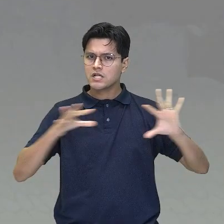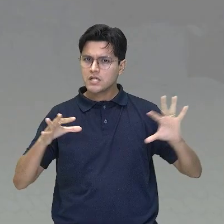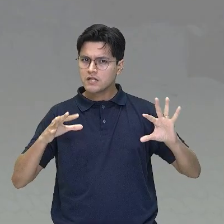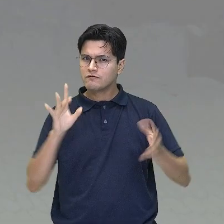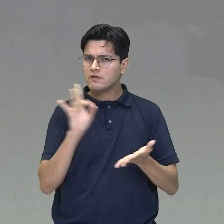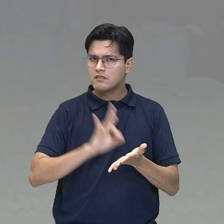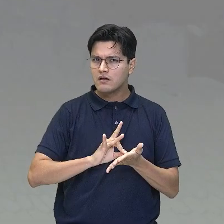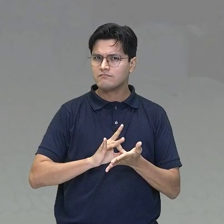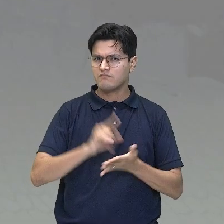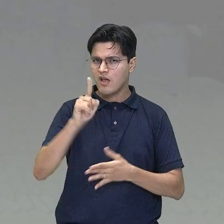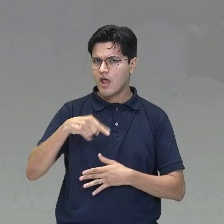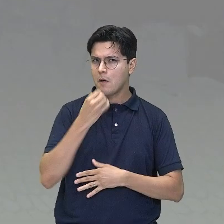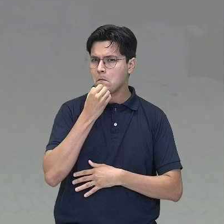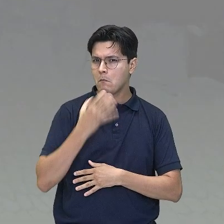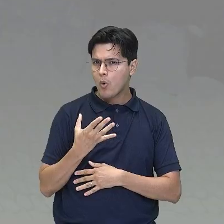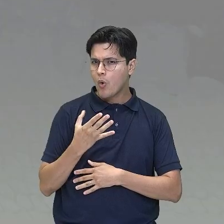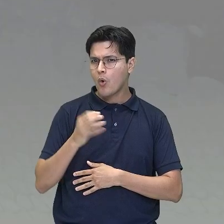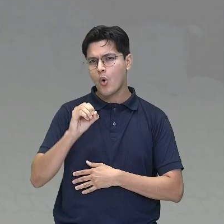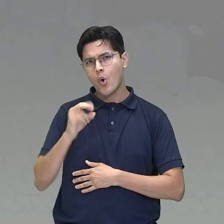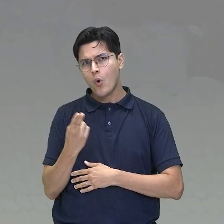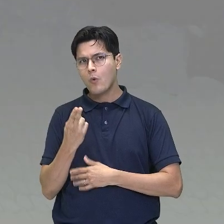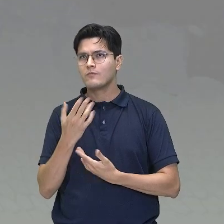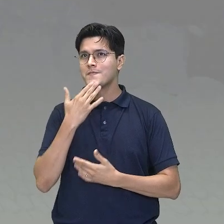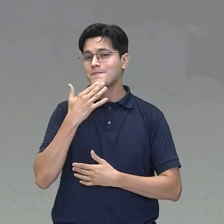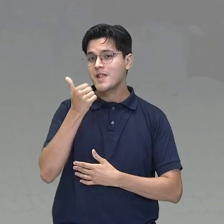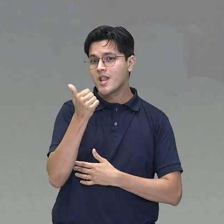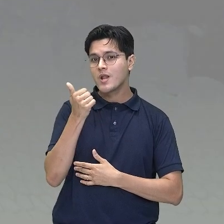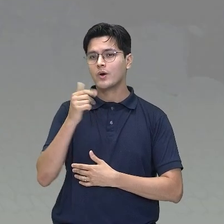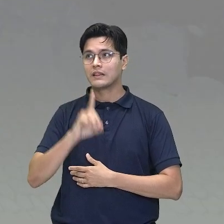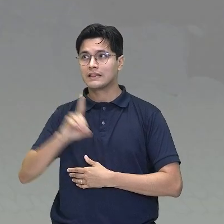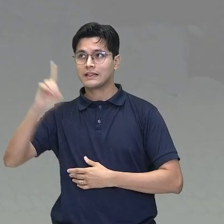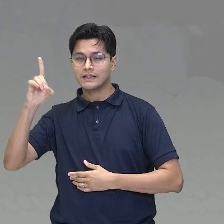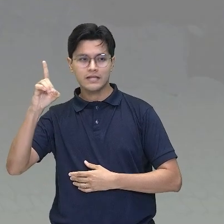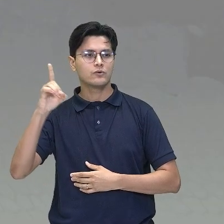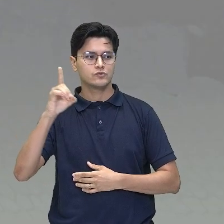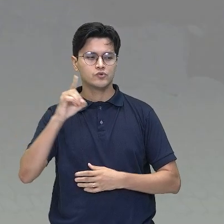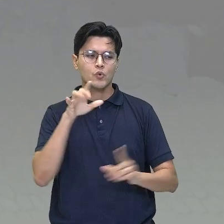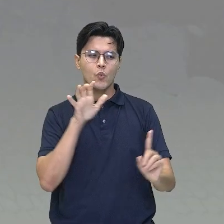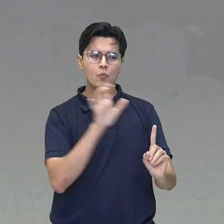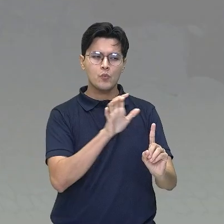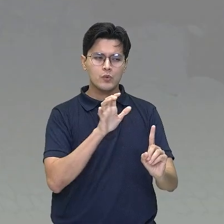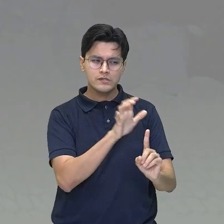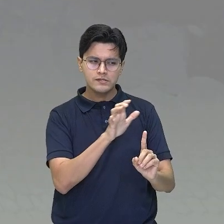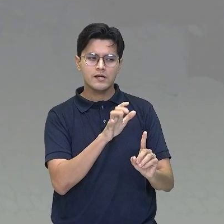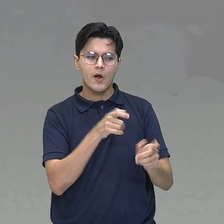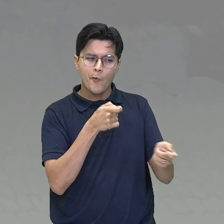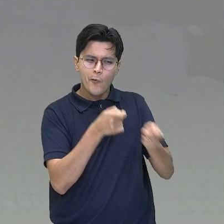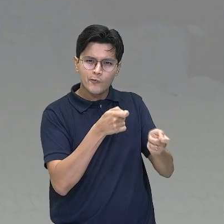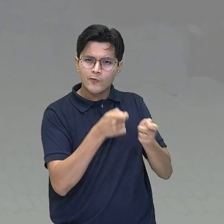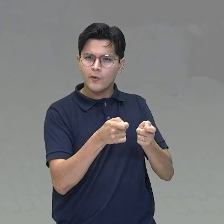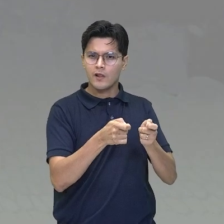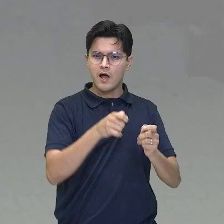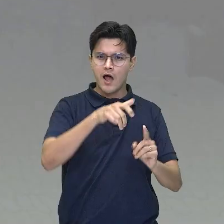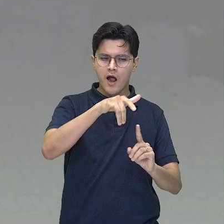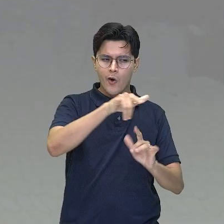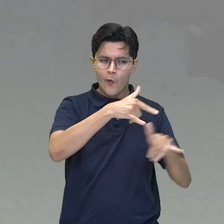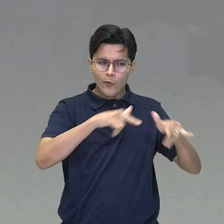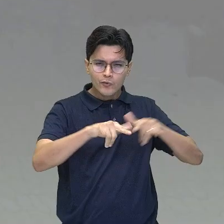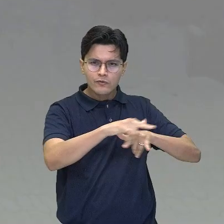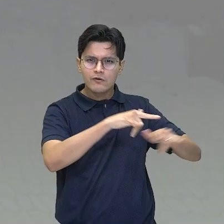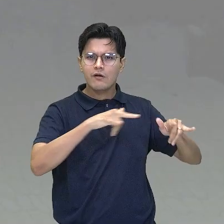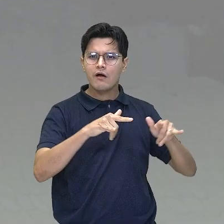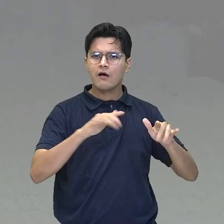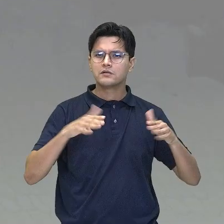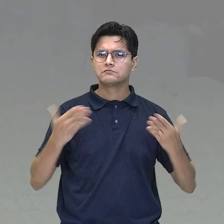mãos de Deus? Será que é bom que o homem tenha o livre arbítrio de fazer suas próprias escolhas? Isso é bom ou isso é ruim?